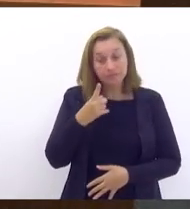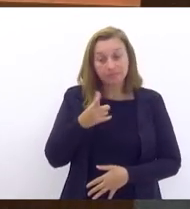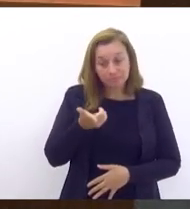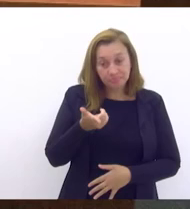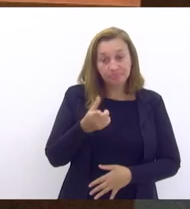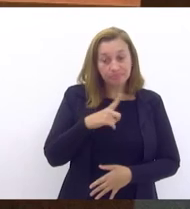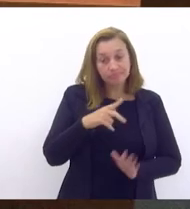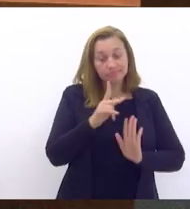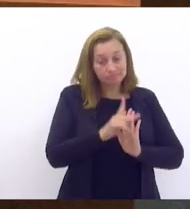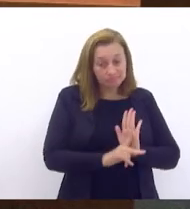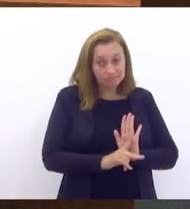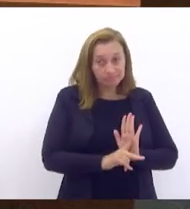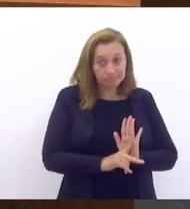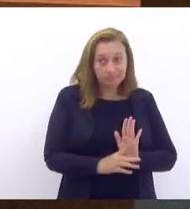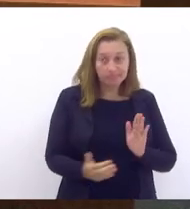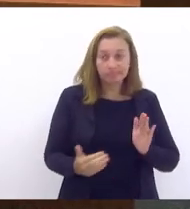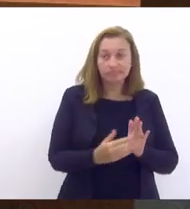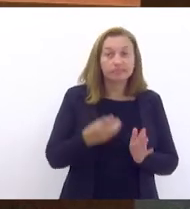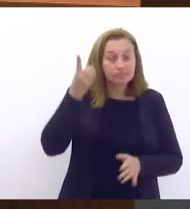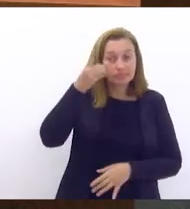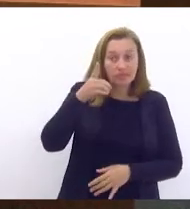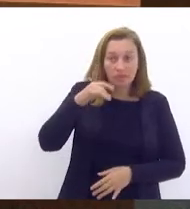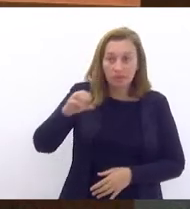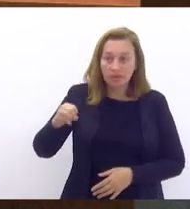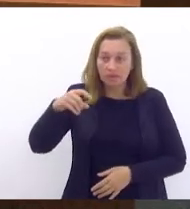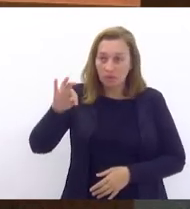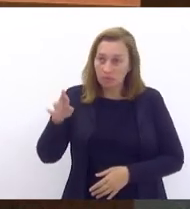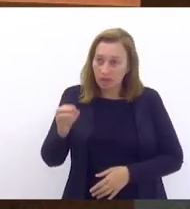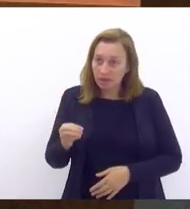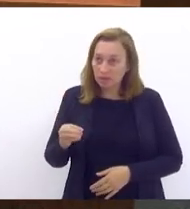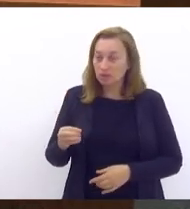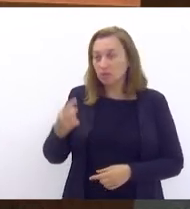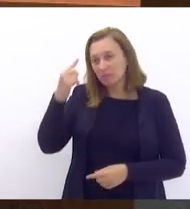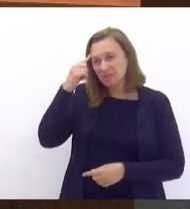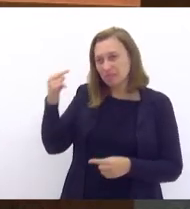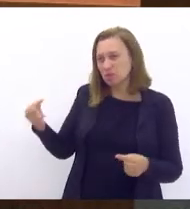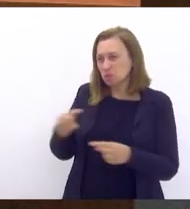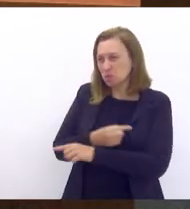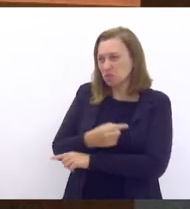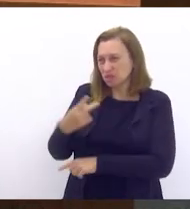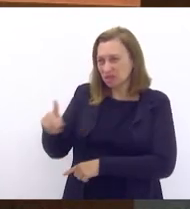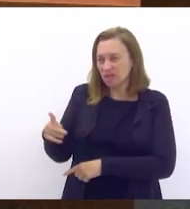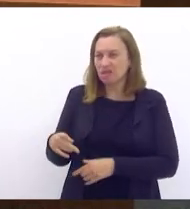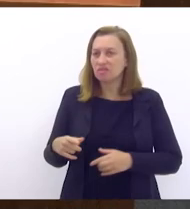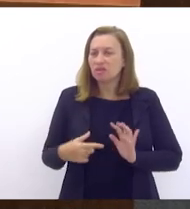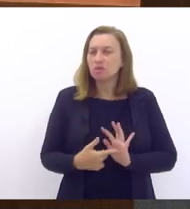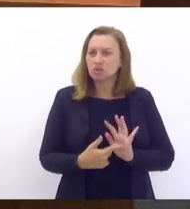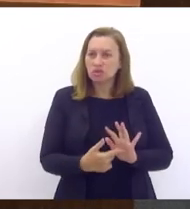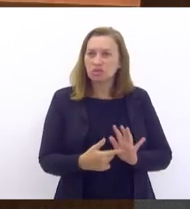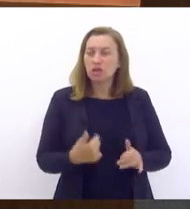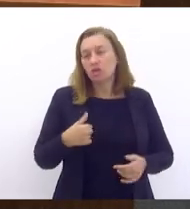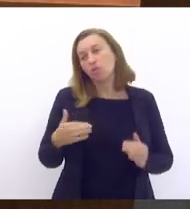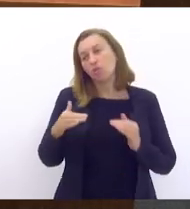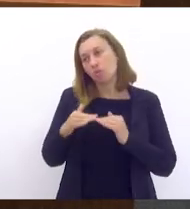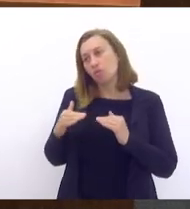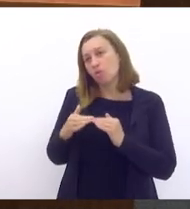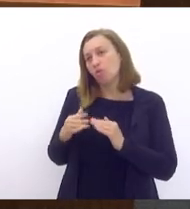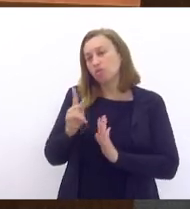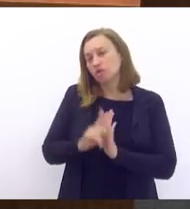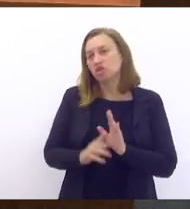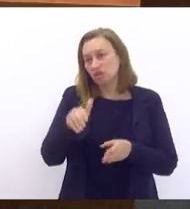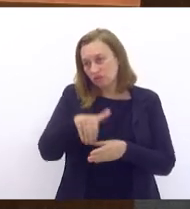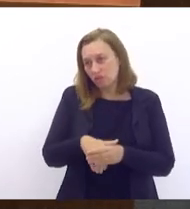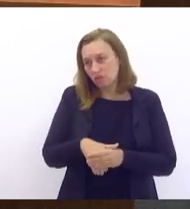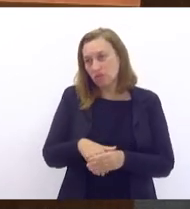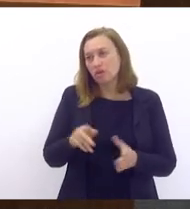tem projetos, até do deputado Márcio Galberto, com quem eu tenho muitas divergências ideológicas, isso já foi explícito várias vezes, que eu concordo com o projeto e voto, mesmo